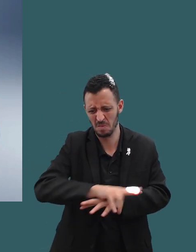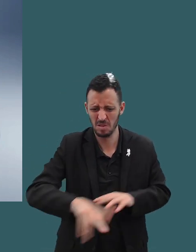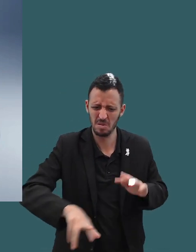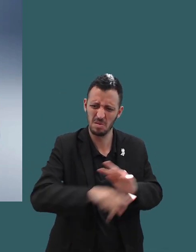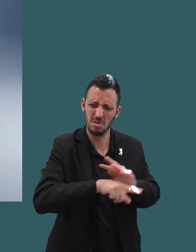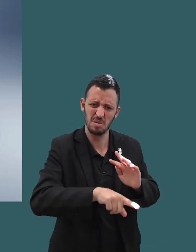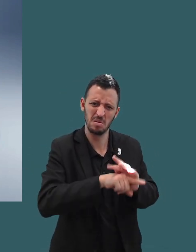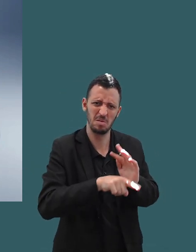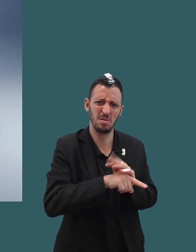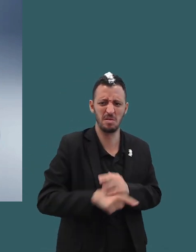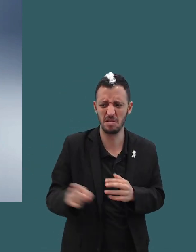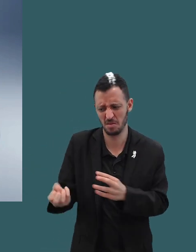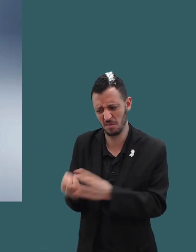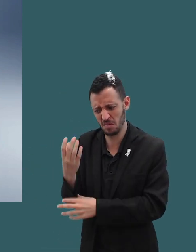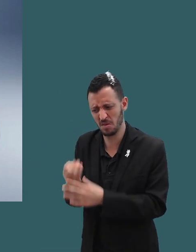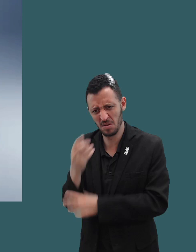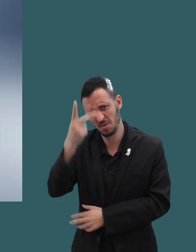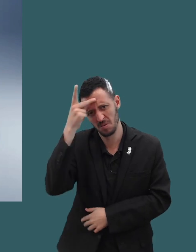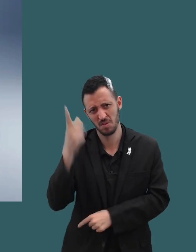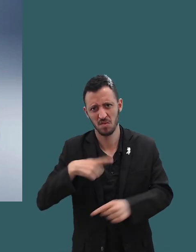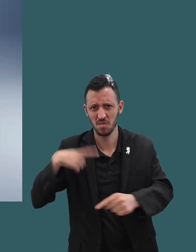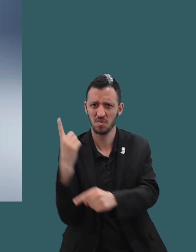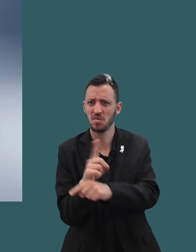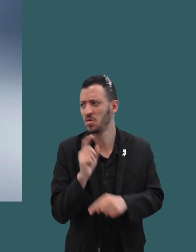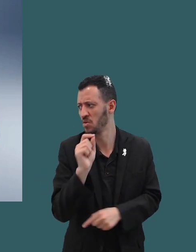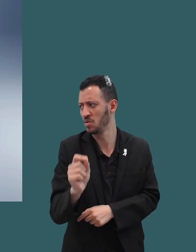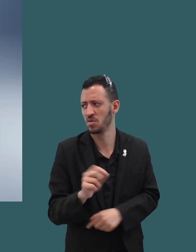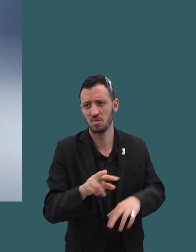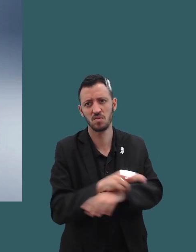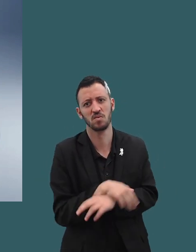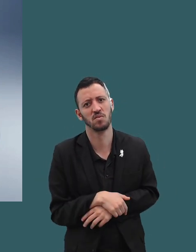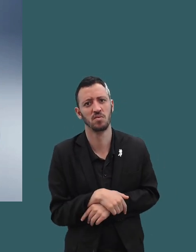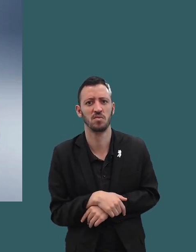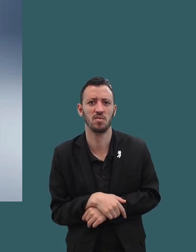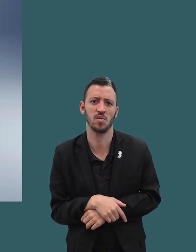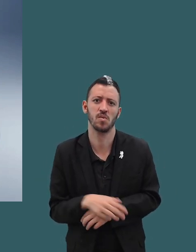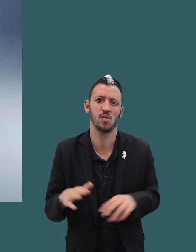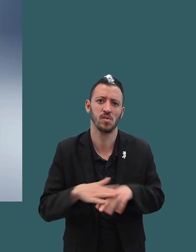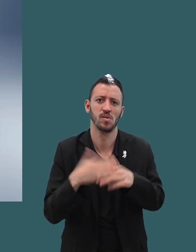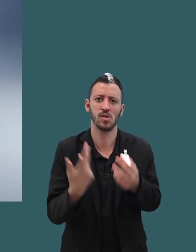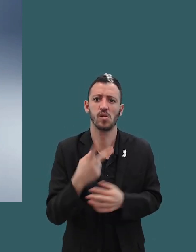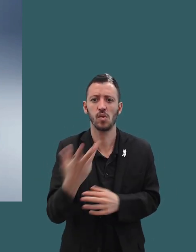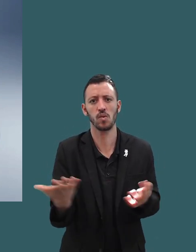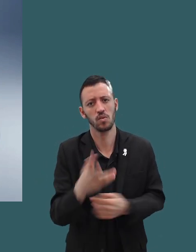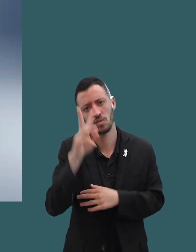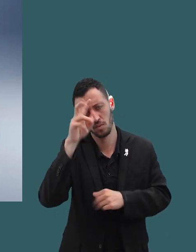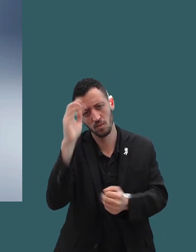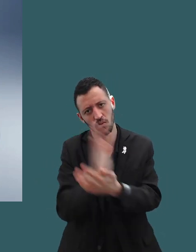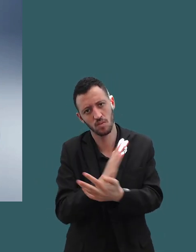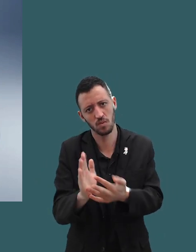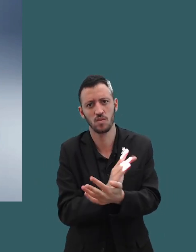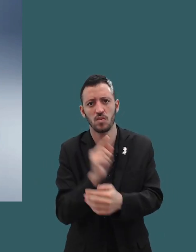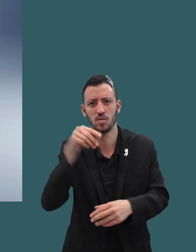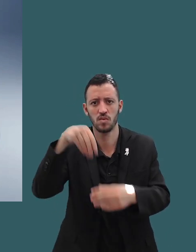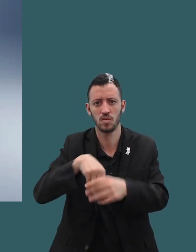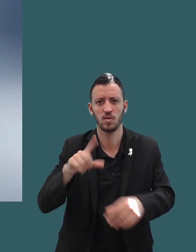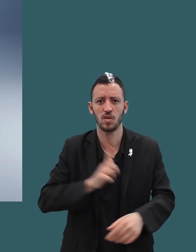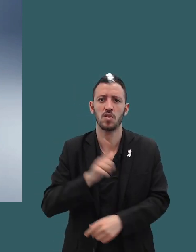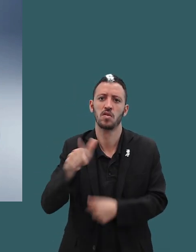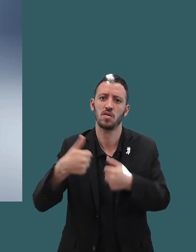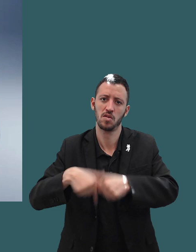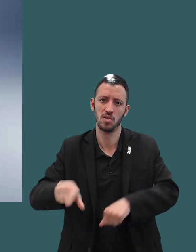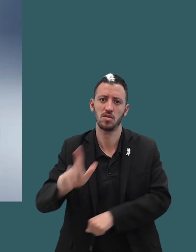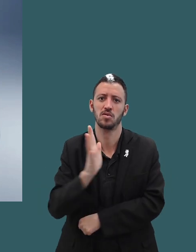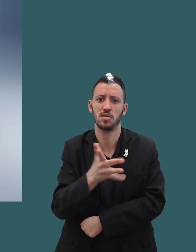vai gerando nas pessoas porque elas encontram argumentos e reforçam algumas das convicções que elas